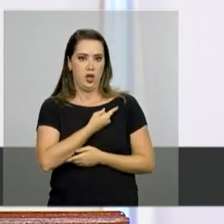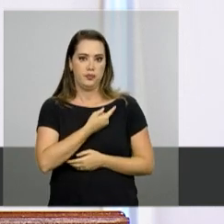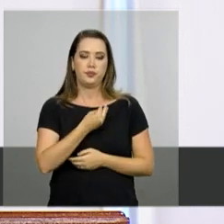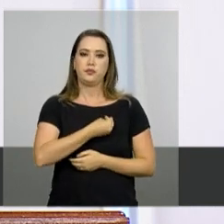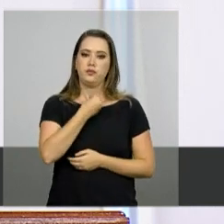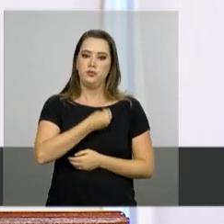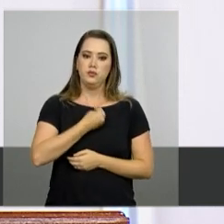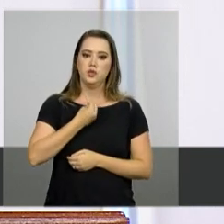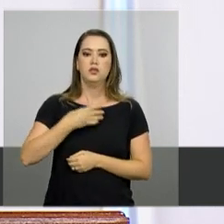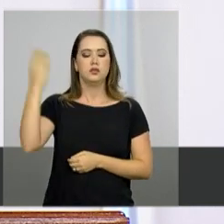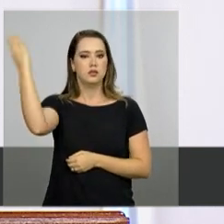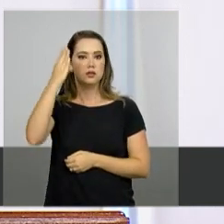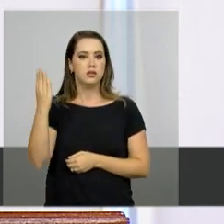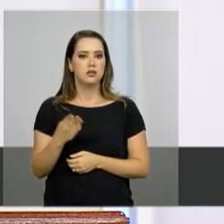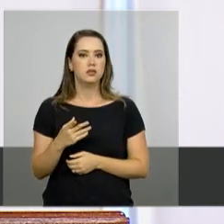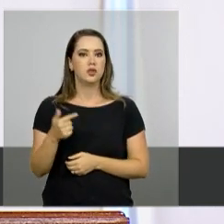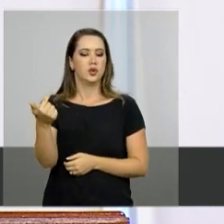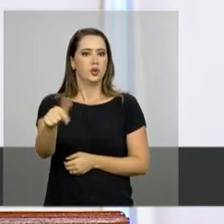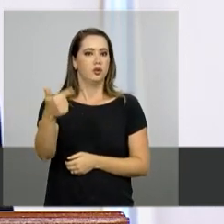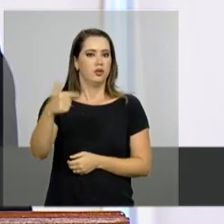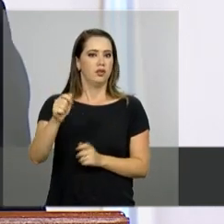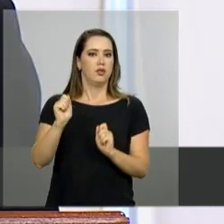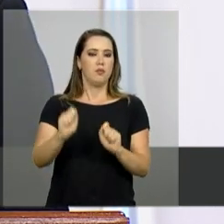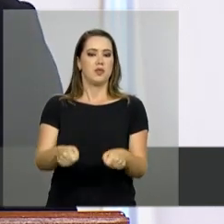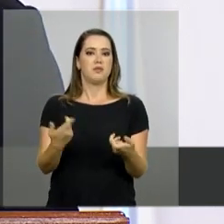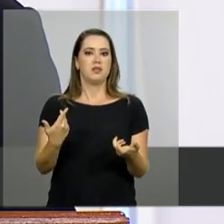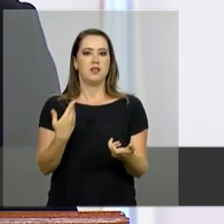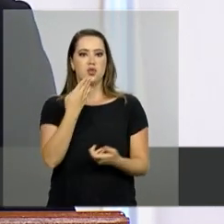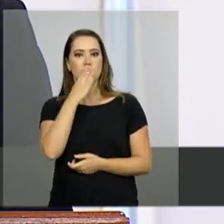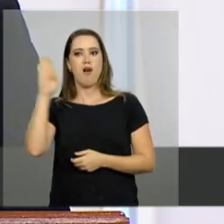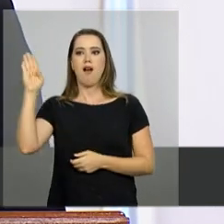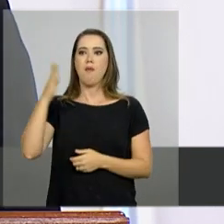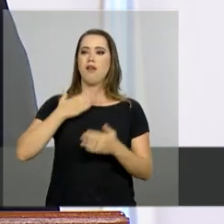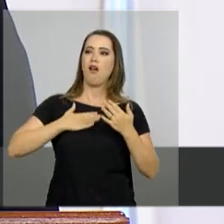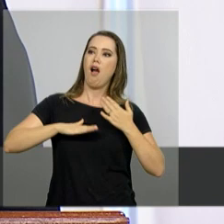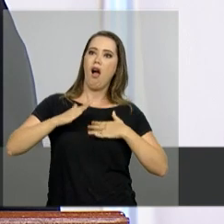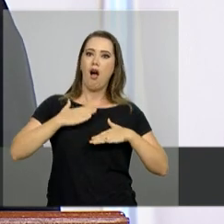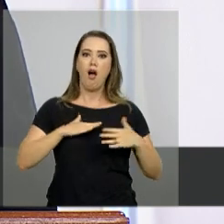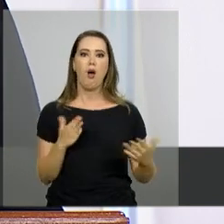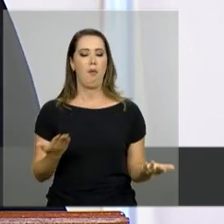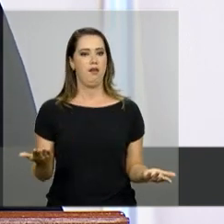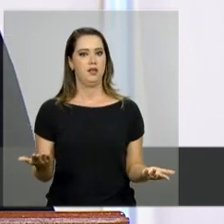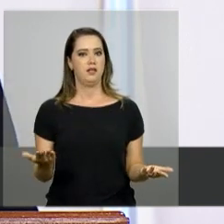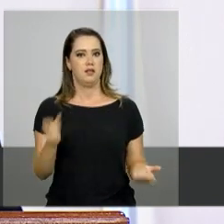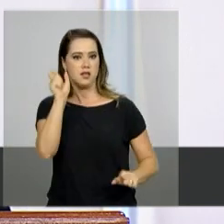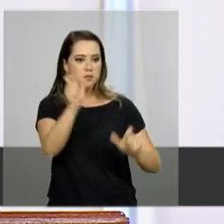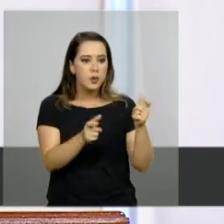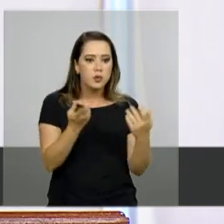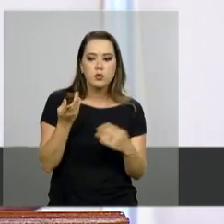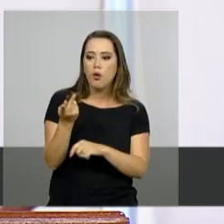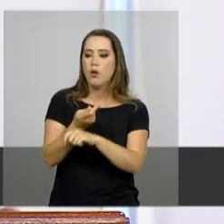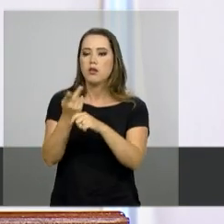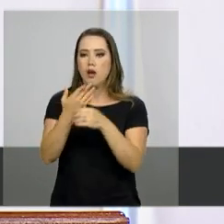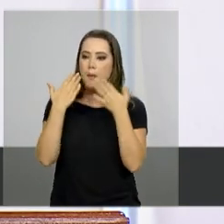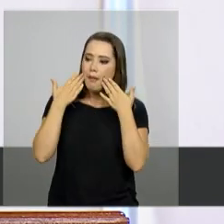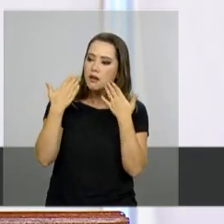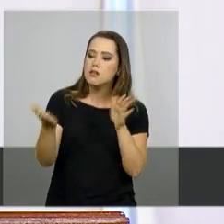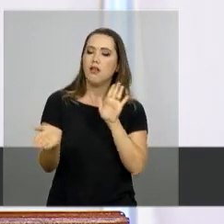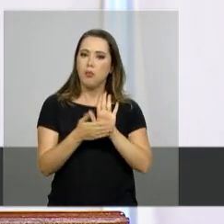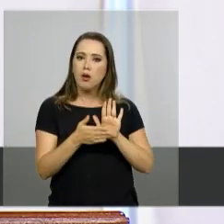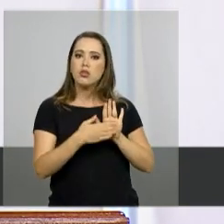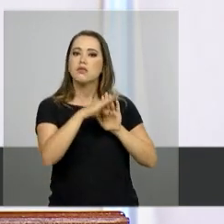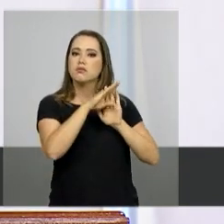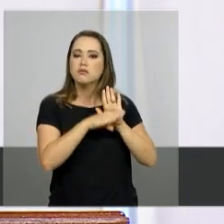democrático de direito que não haja possibilidade de uma campanha tranquila e uma campanha que as pessoas vão e apresenta os seus